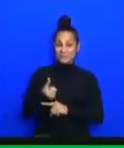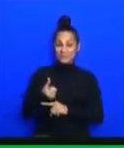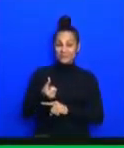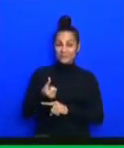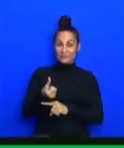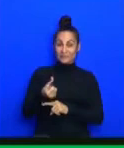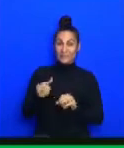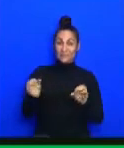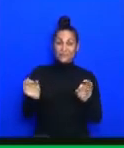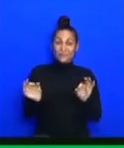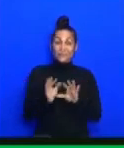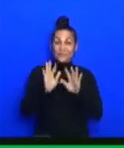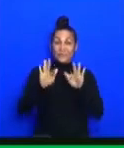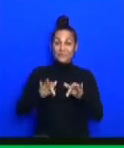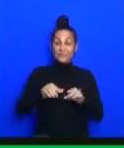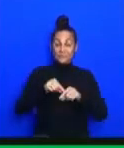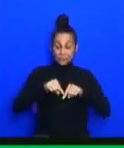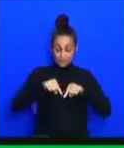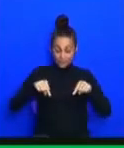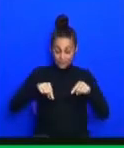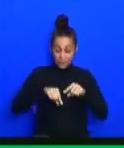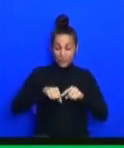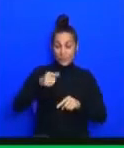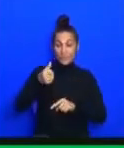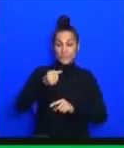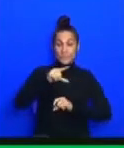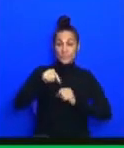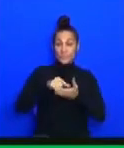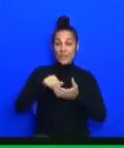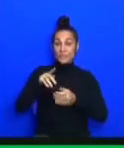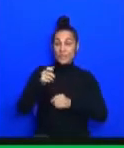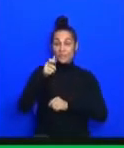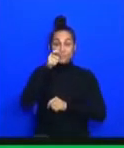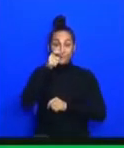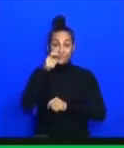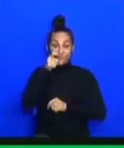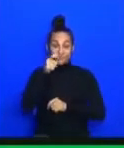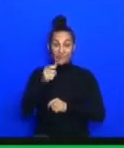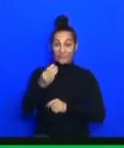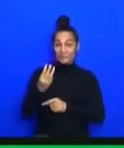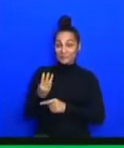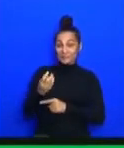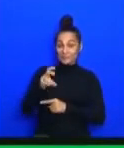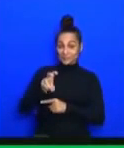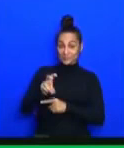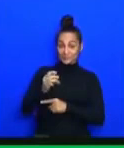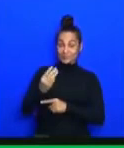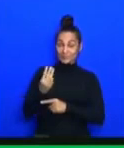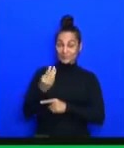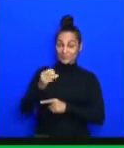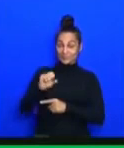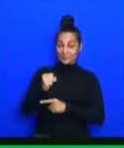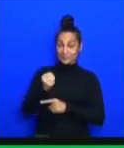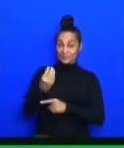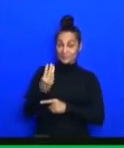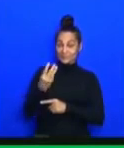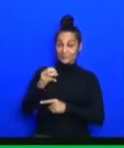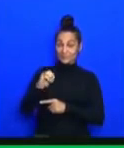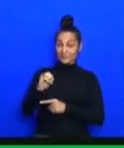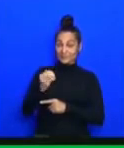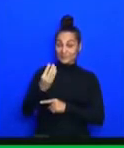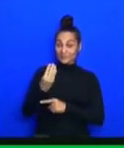Bola 06. Fechamos o sorteio, temos as 6 dezenas da Mega Sena. Vamos conferir. 35,